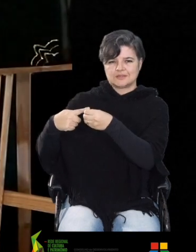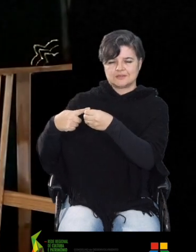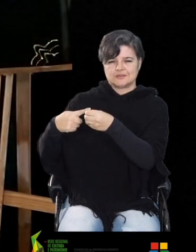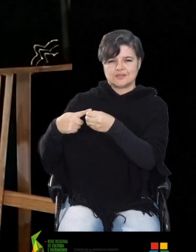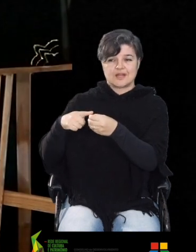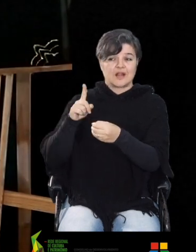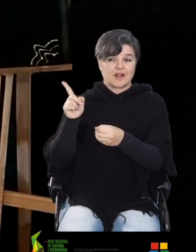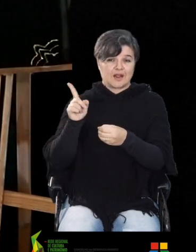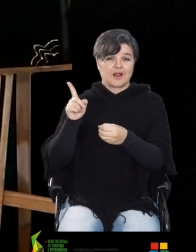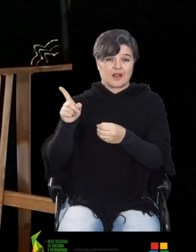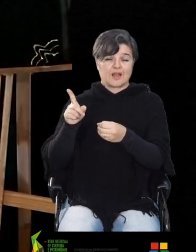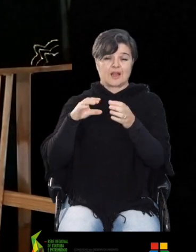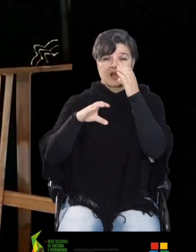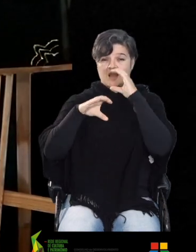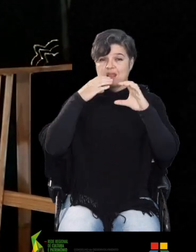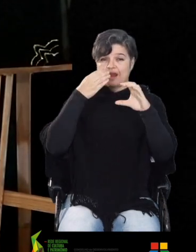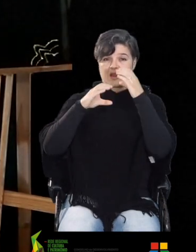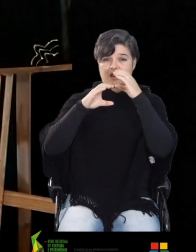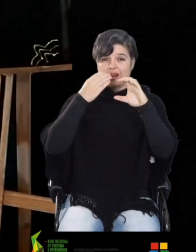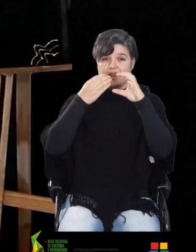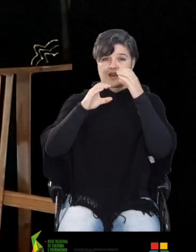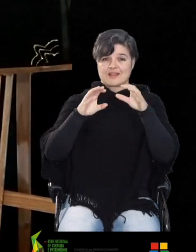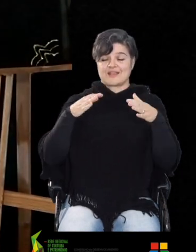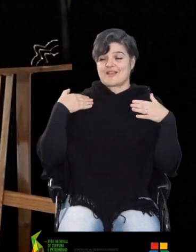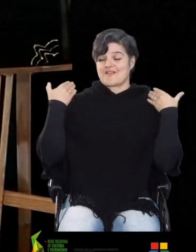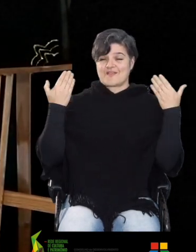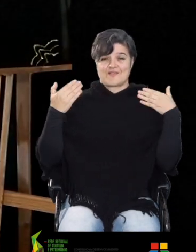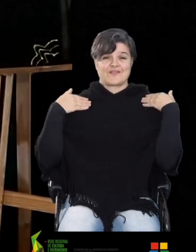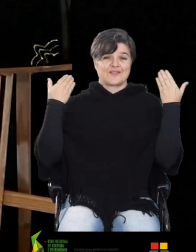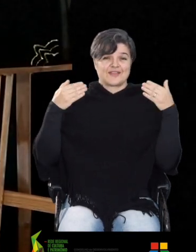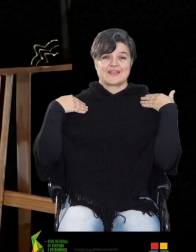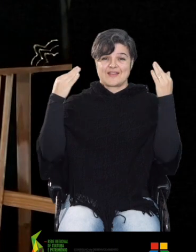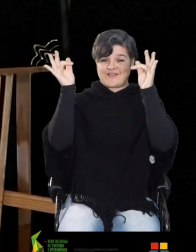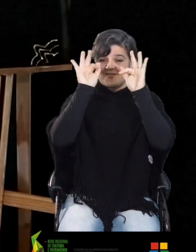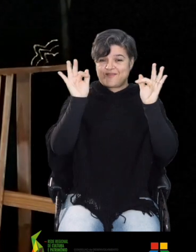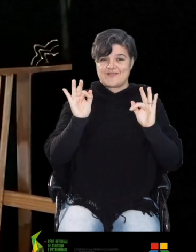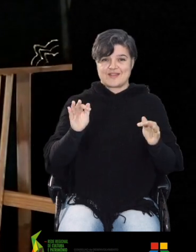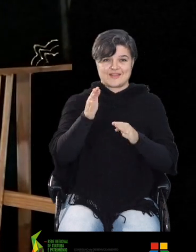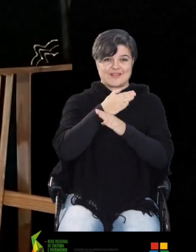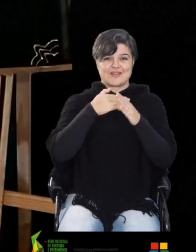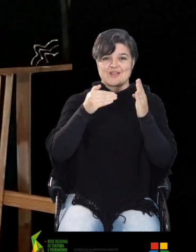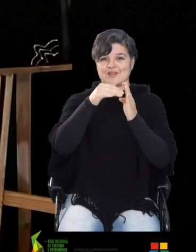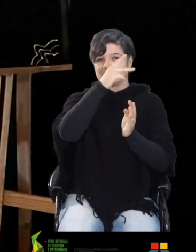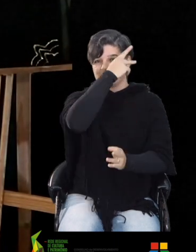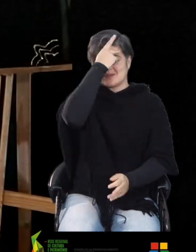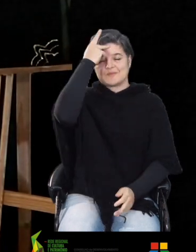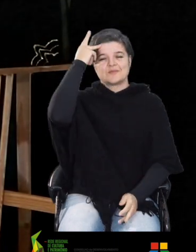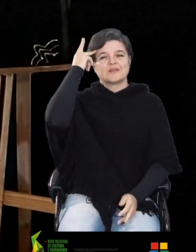na poderemos cantar e alegrar do liguem